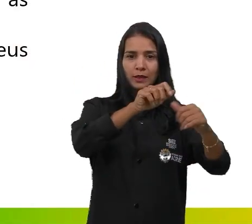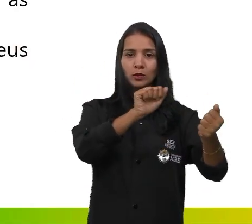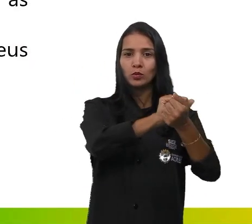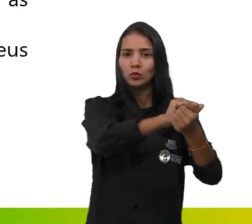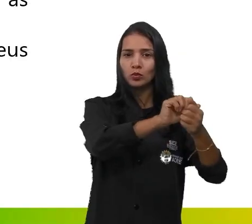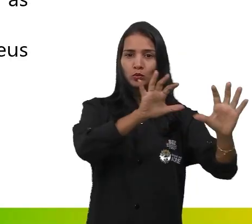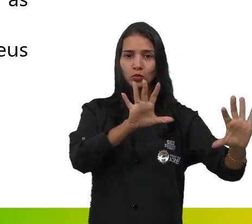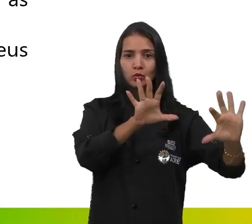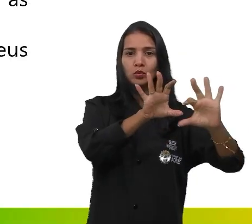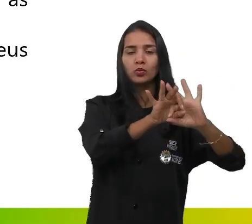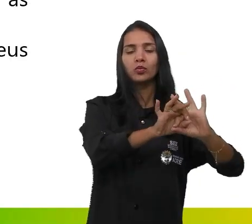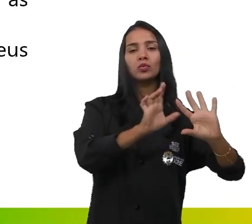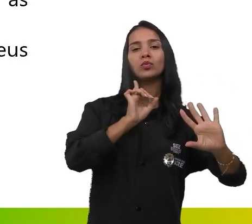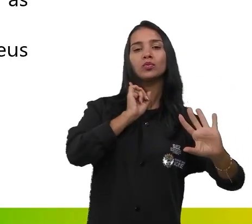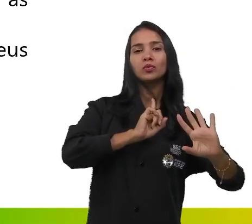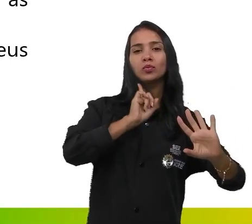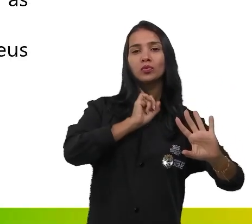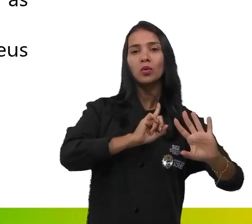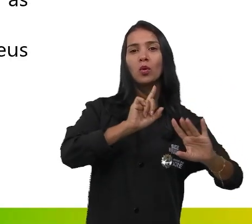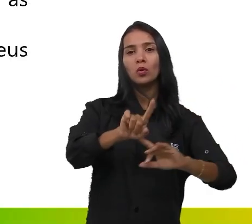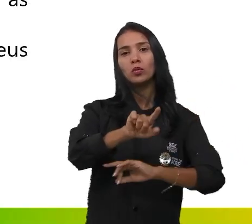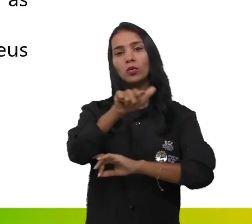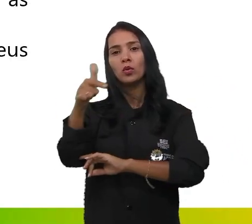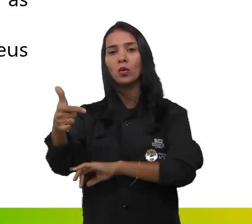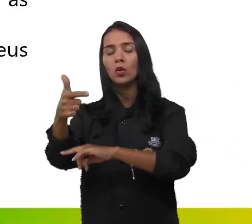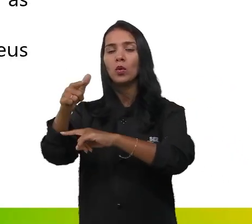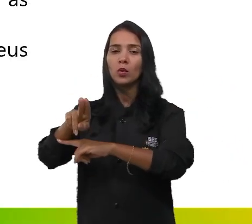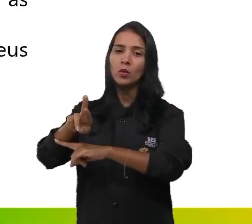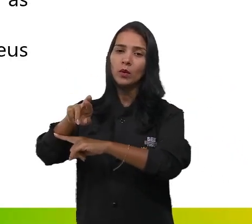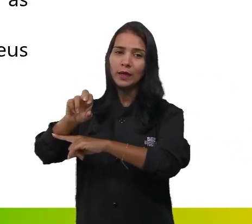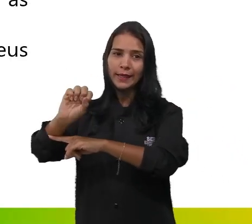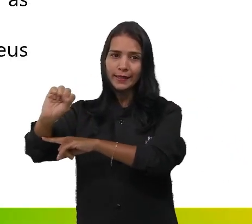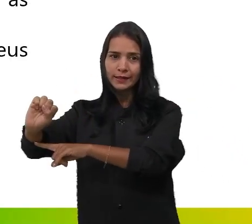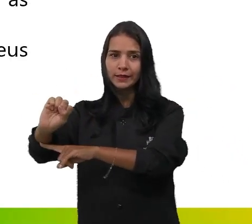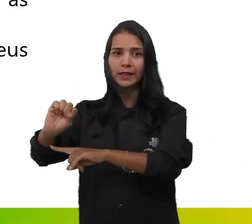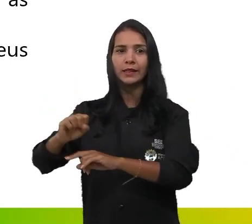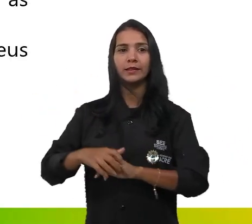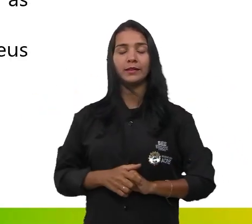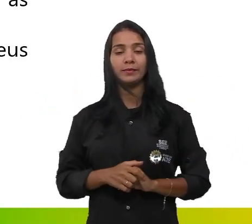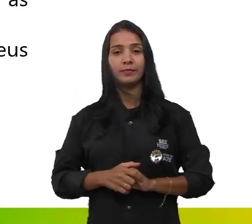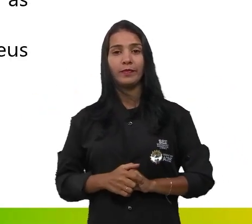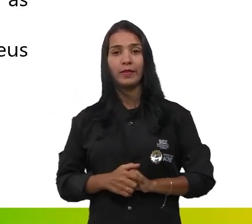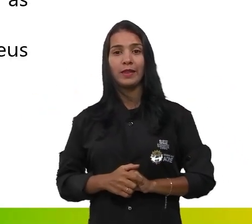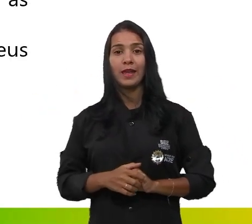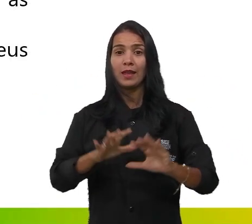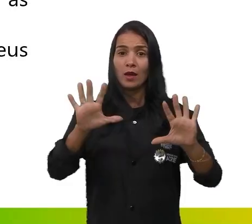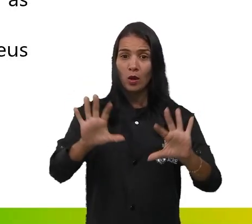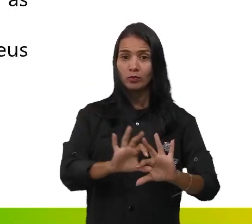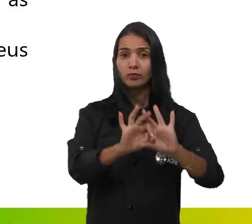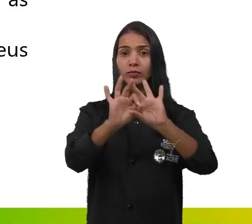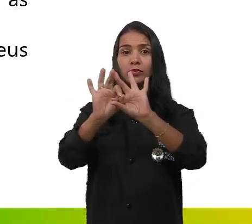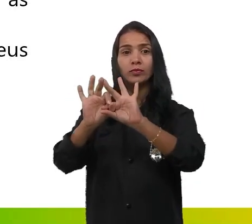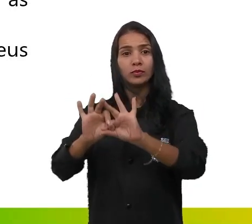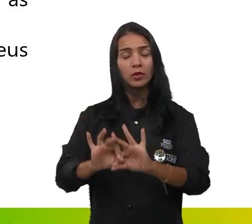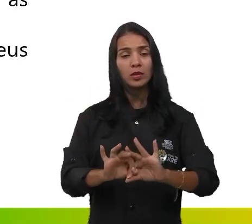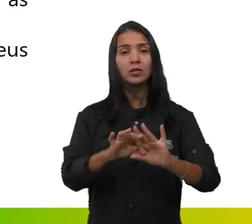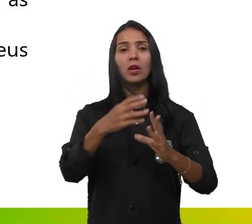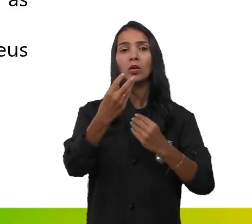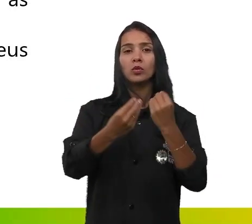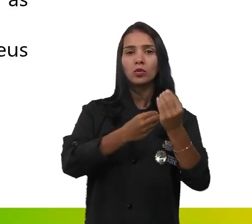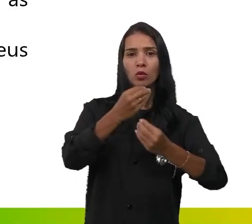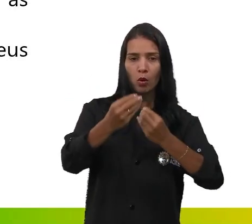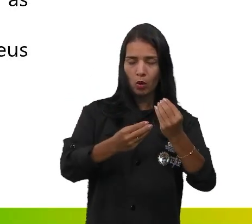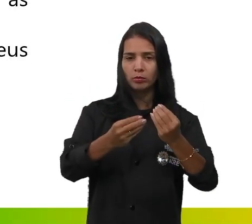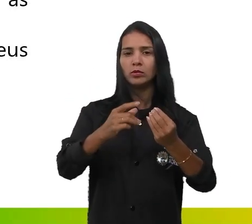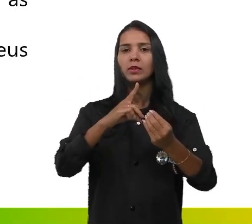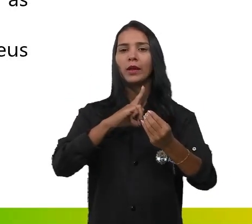alinhados aos Estados Unidos ou à URSS. E como era essa questão? Como que esses países escolhiam